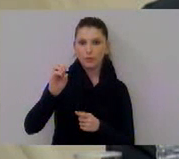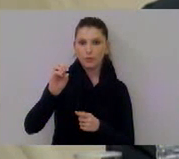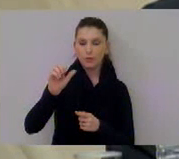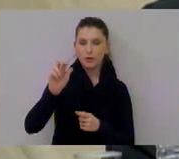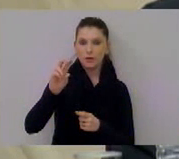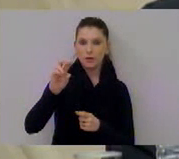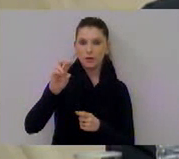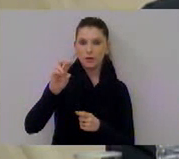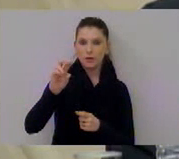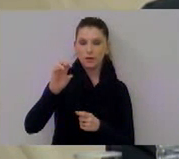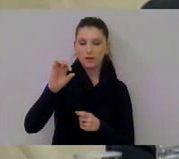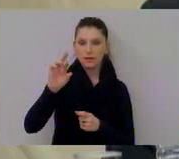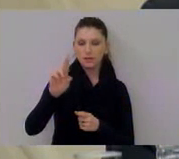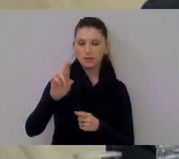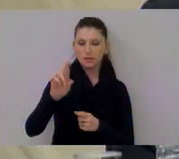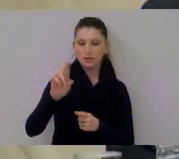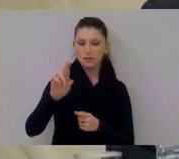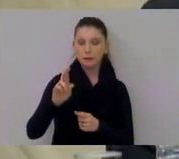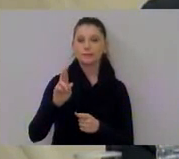Assunto: